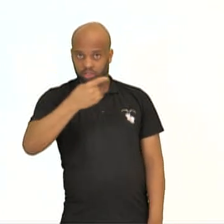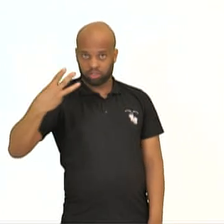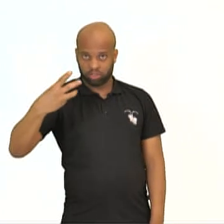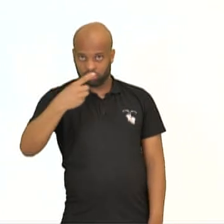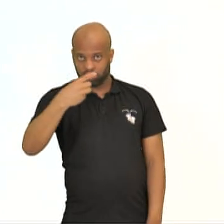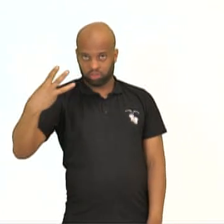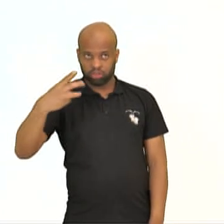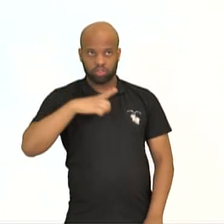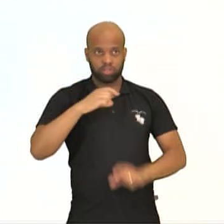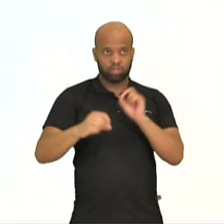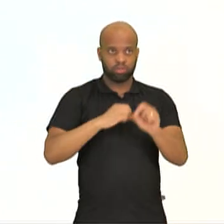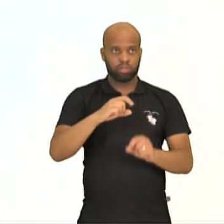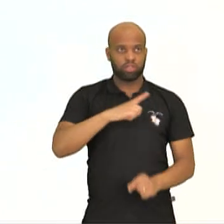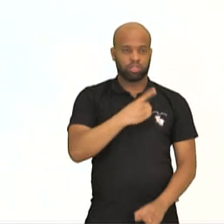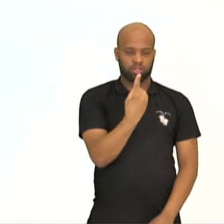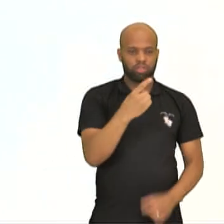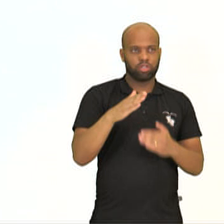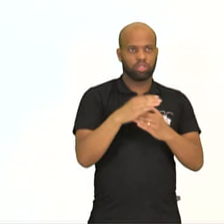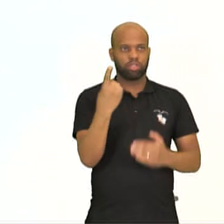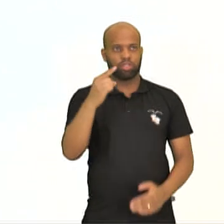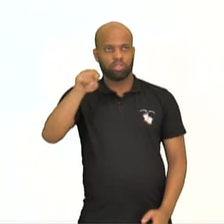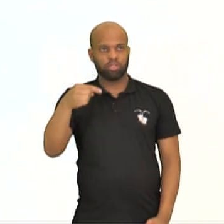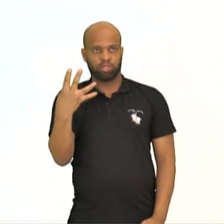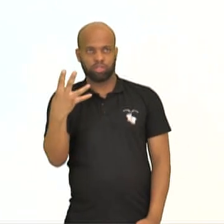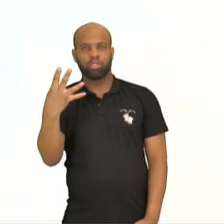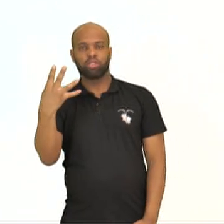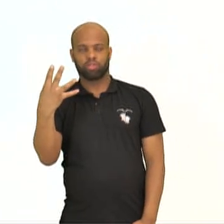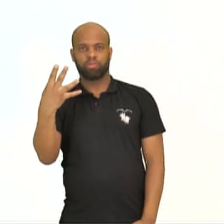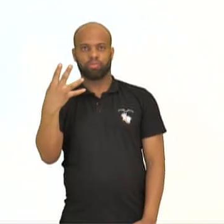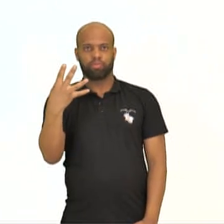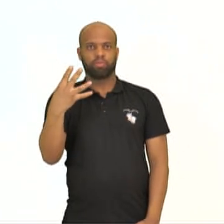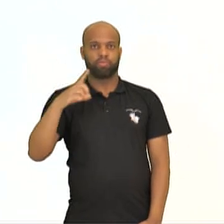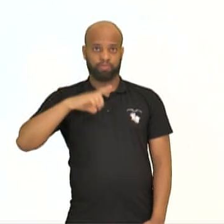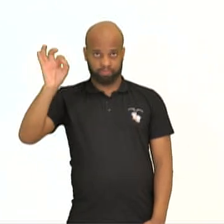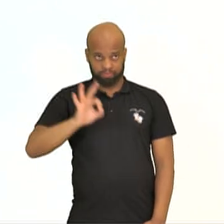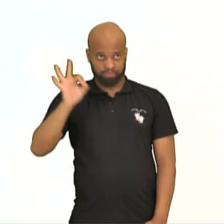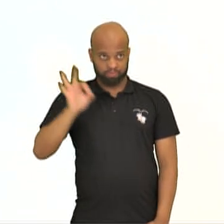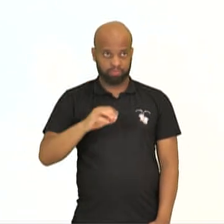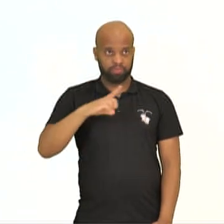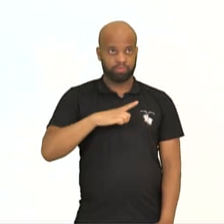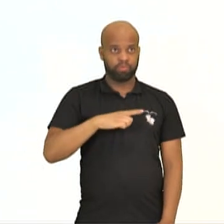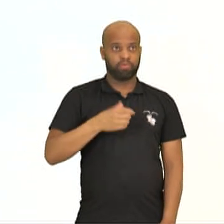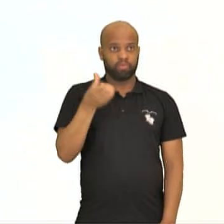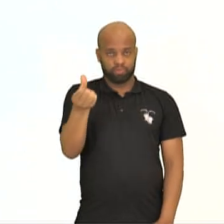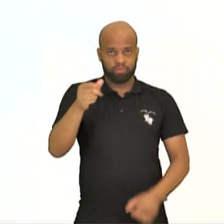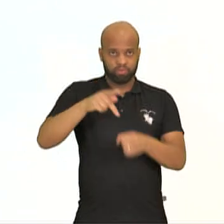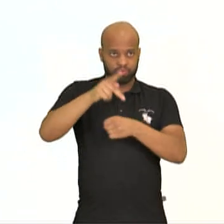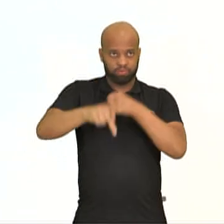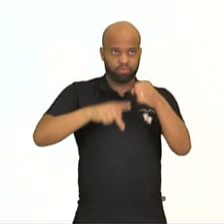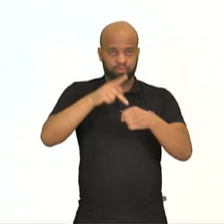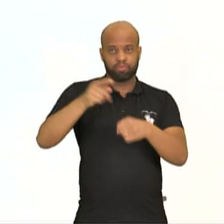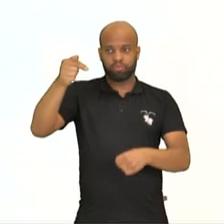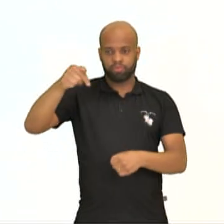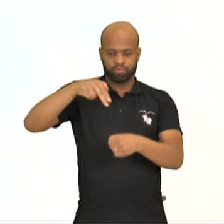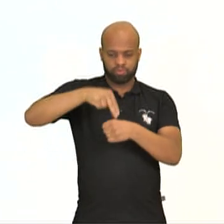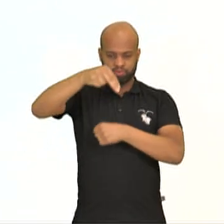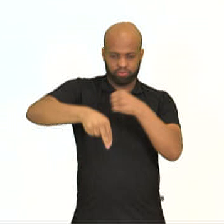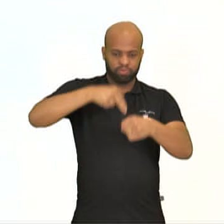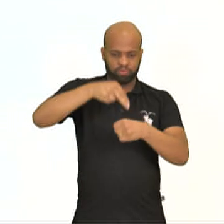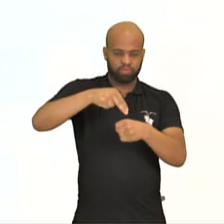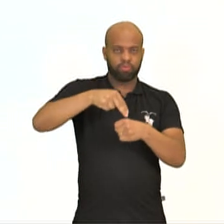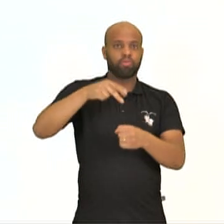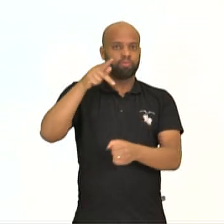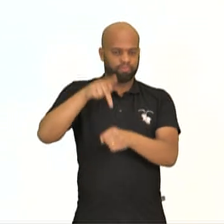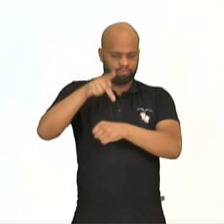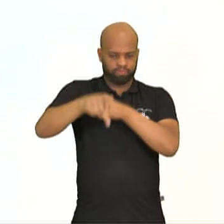entre 1 e 1,14. Possui 6 prótons, 7 nêutrons no seu núcleo. Então, olha aí, o próton é o mesmo,